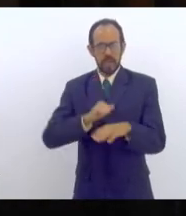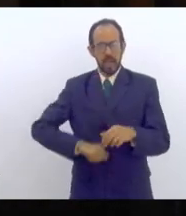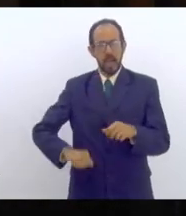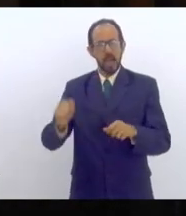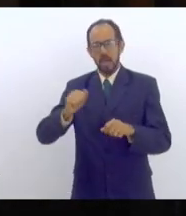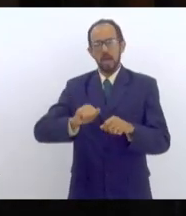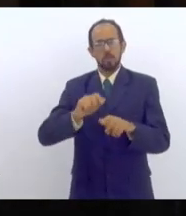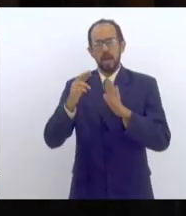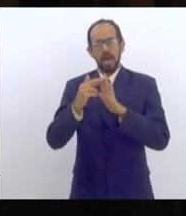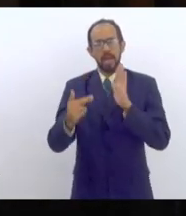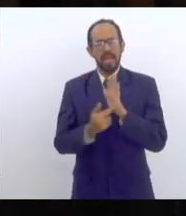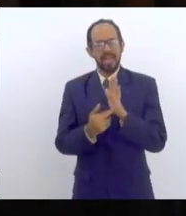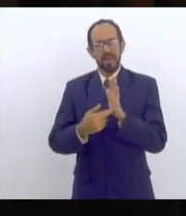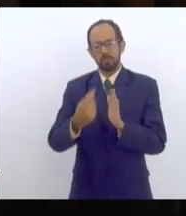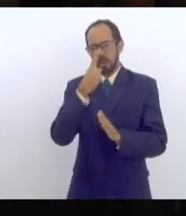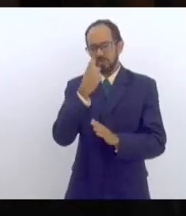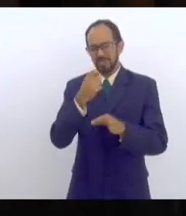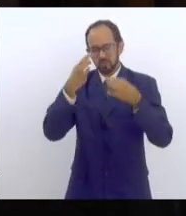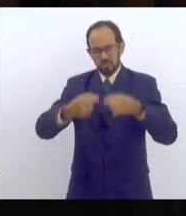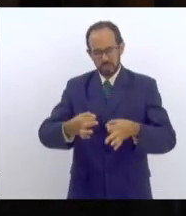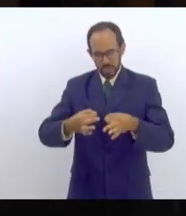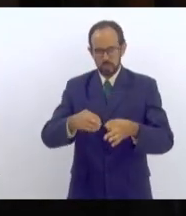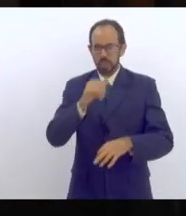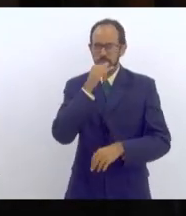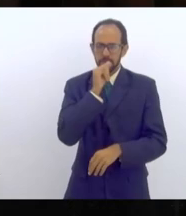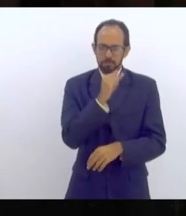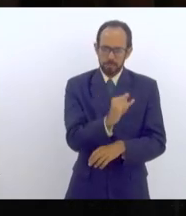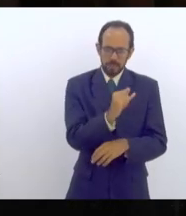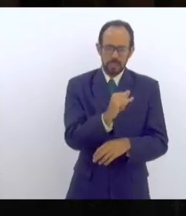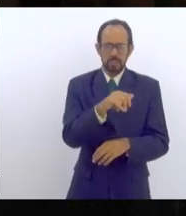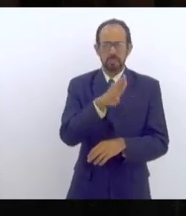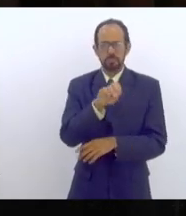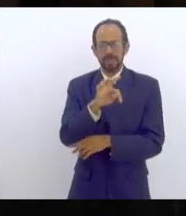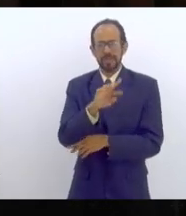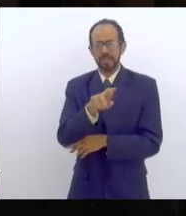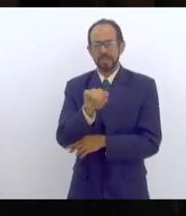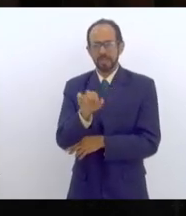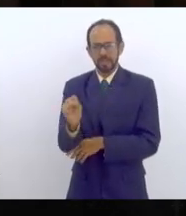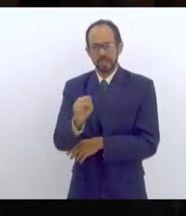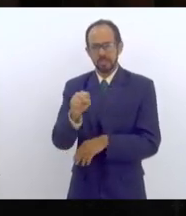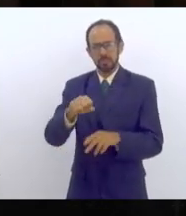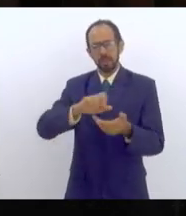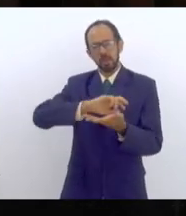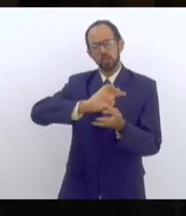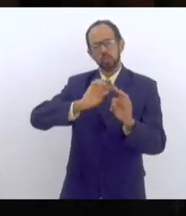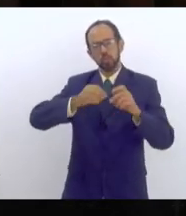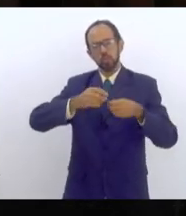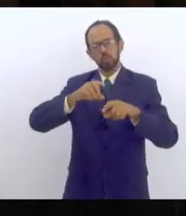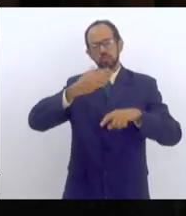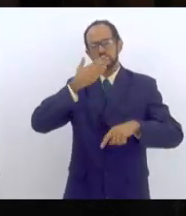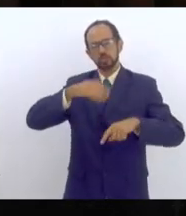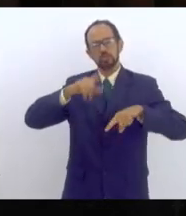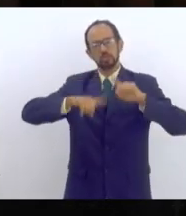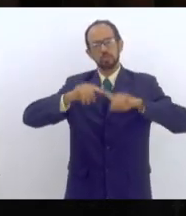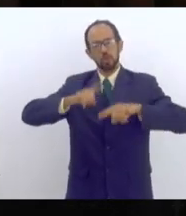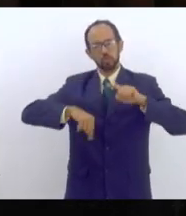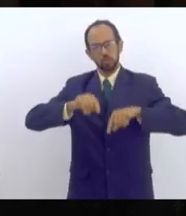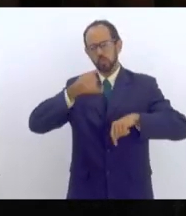de resíduos sólidos, que vão desde pilhas e baterias e produtos eletroeletrônicos e seus